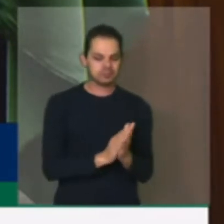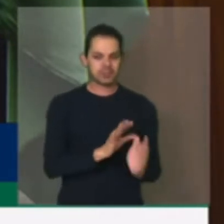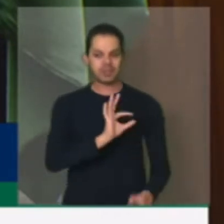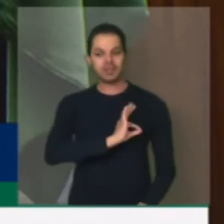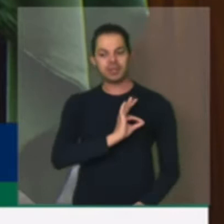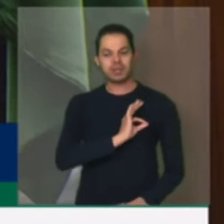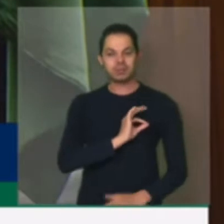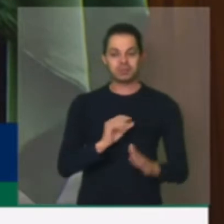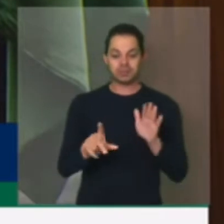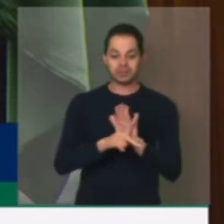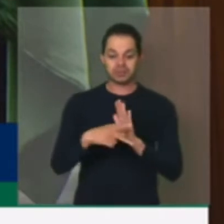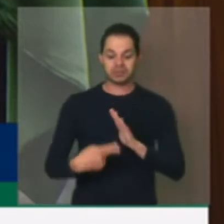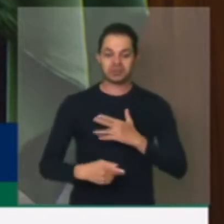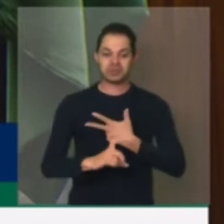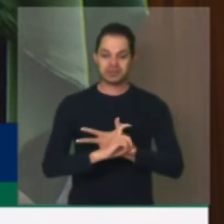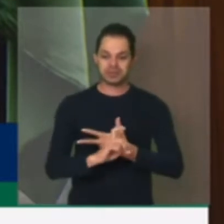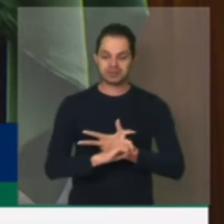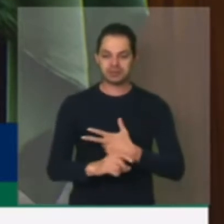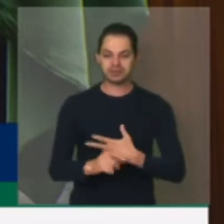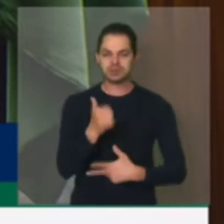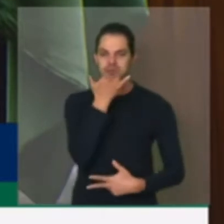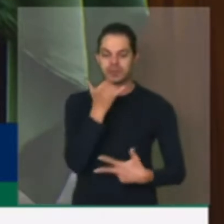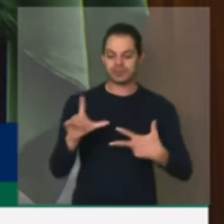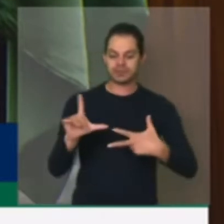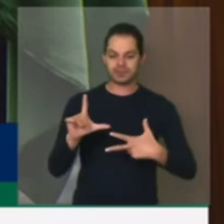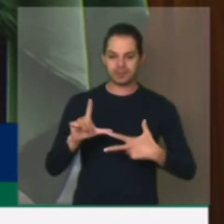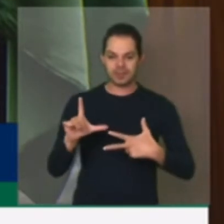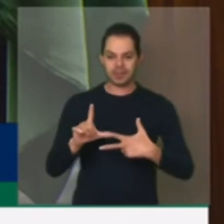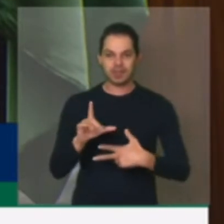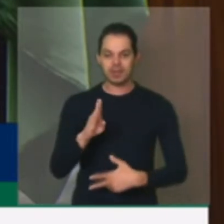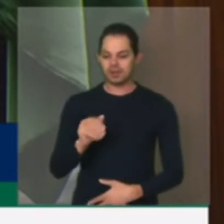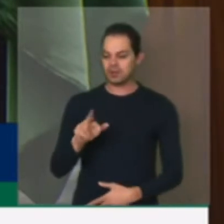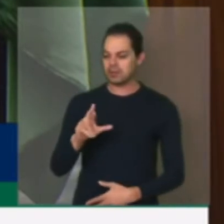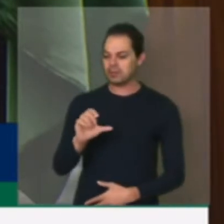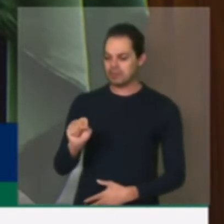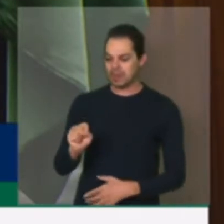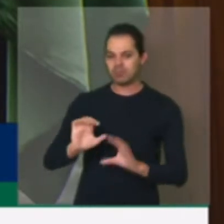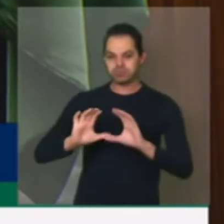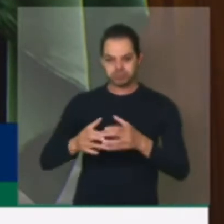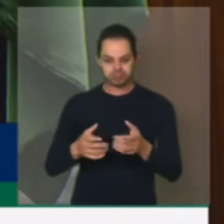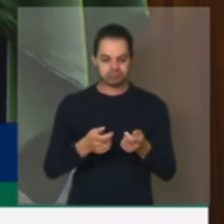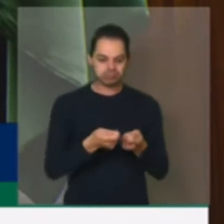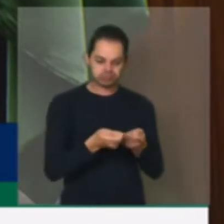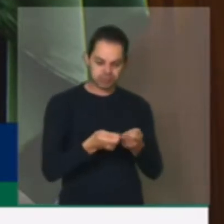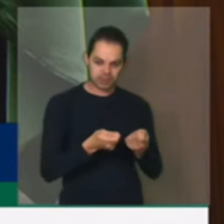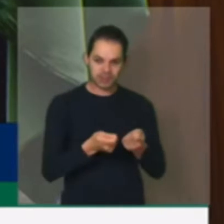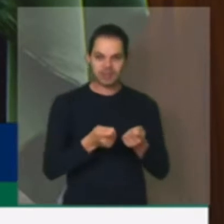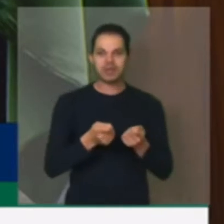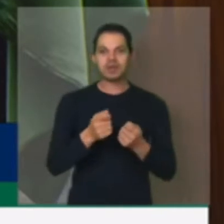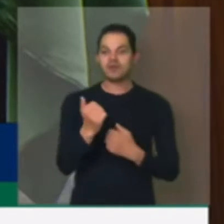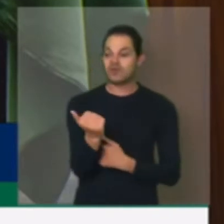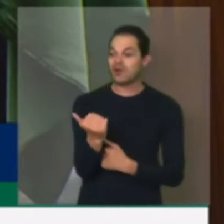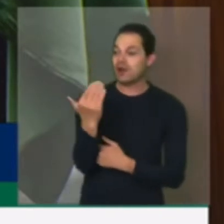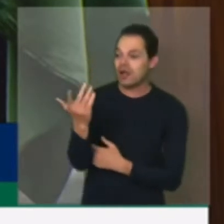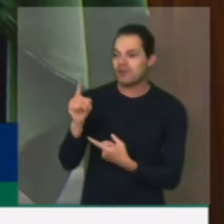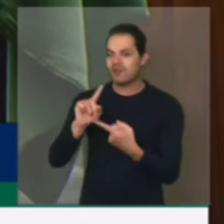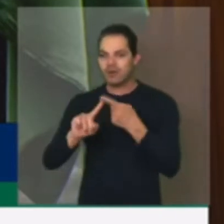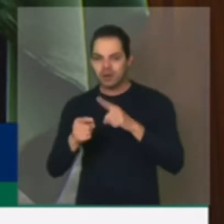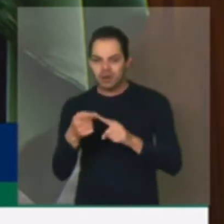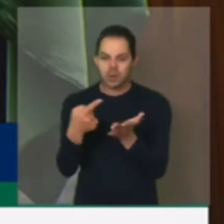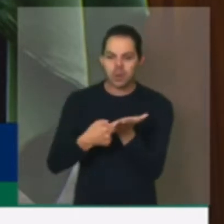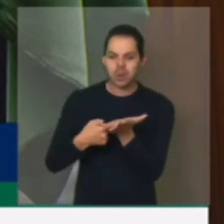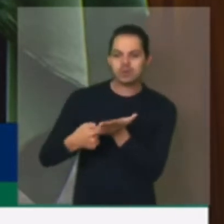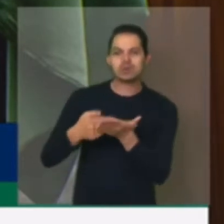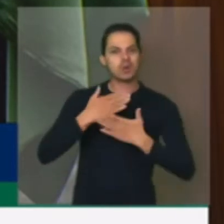Legislativa, no comando do Barros, que foi muito bem, depois foi lá fora, negociou, acalmou a